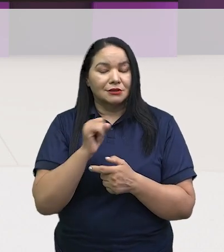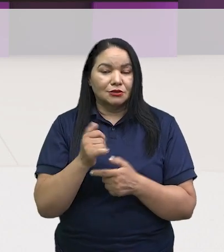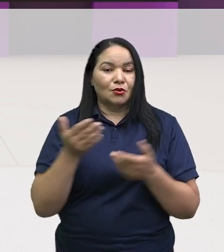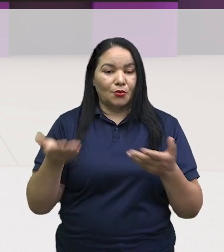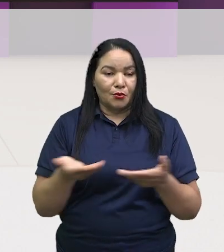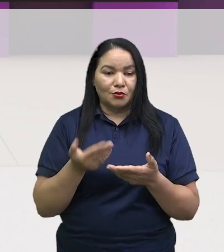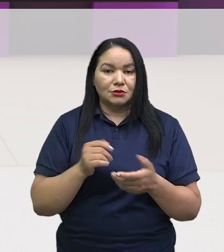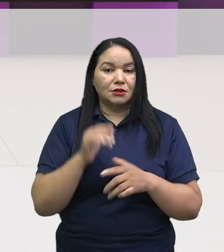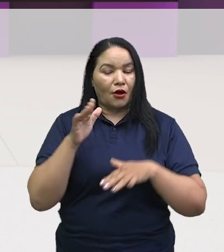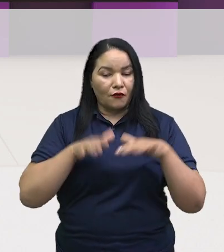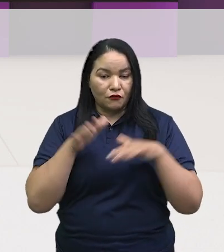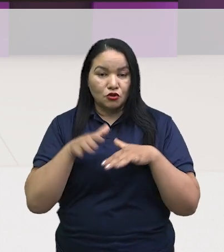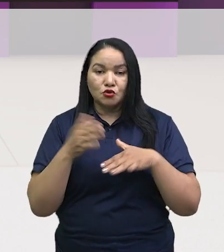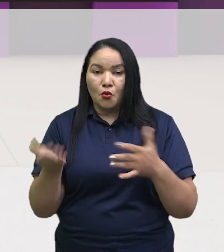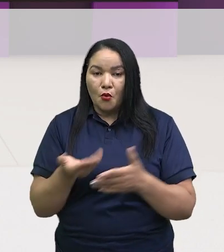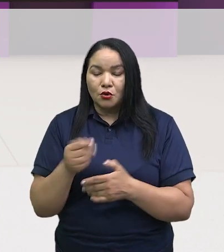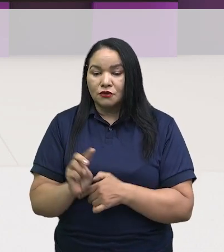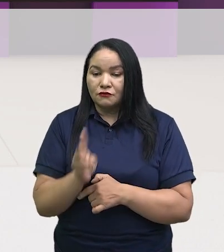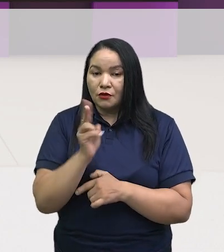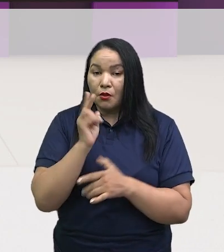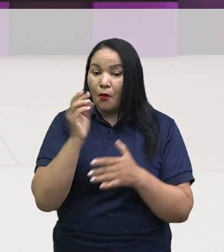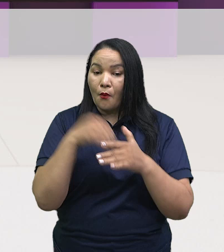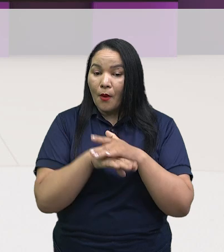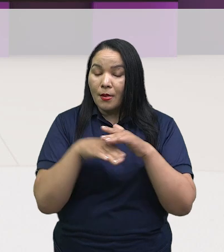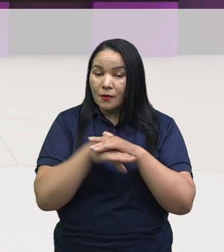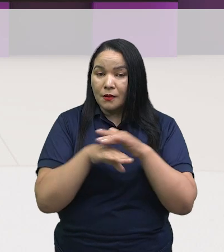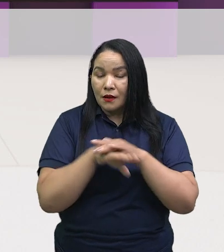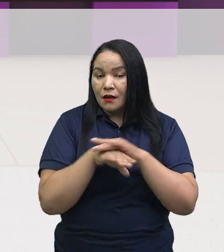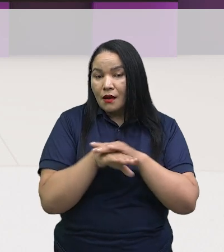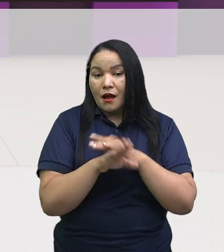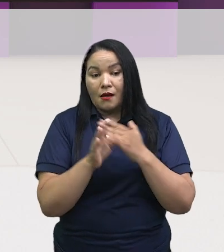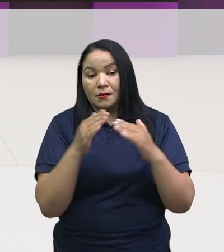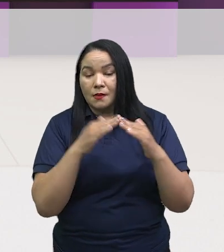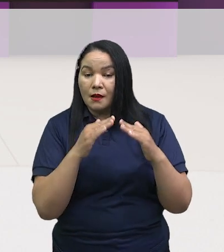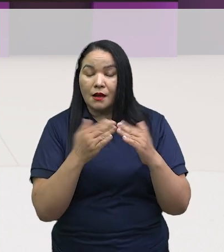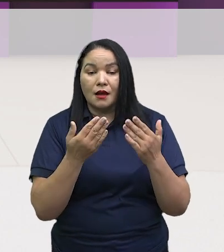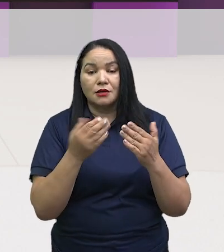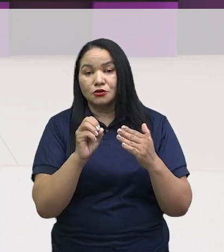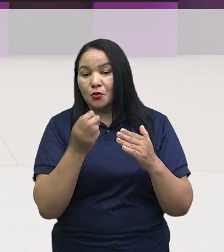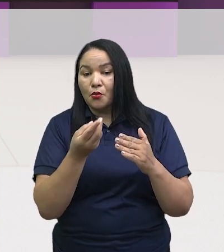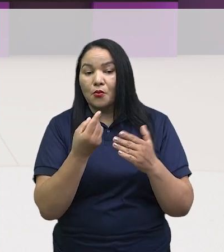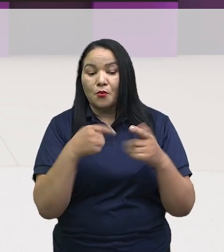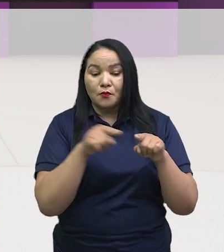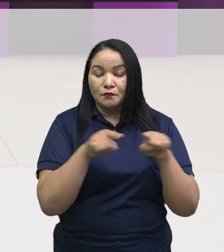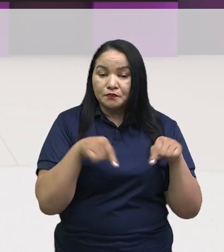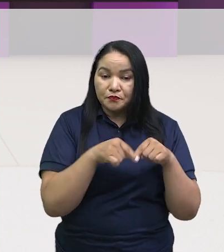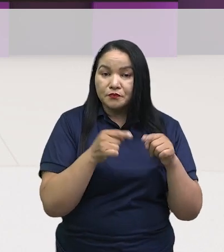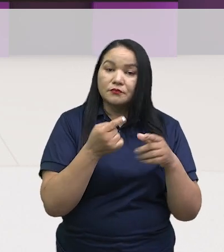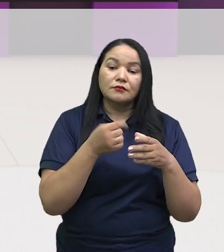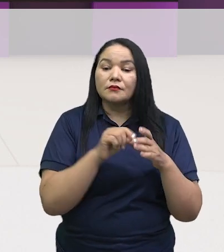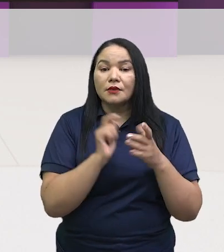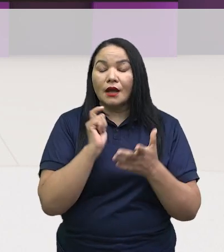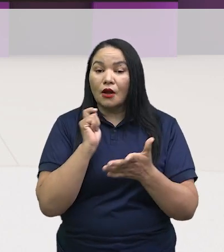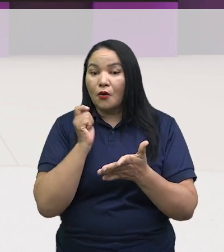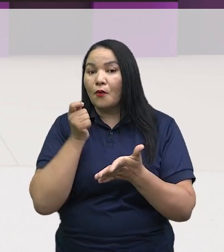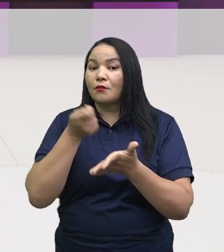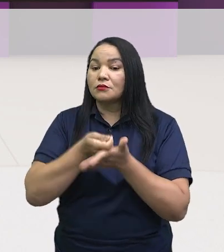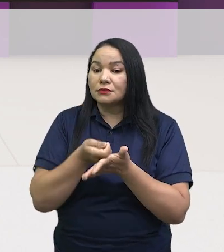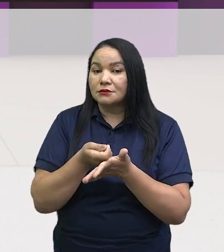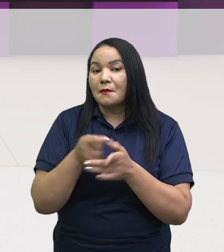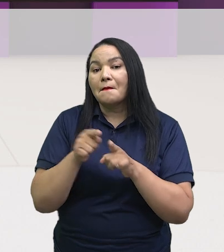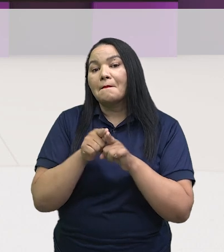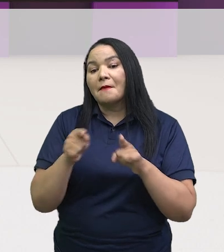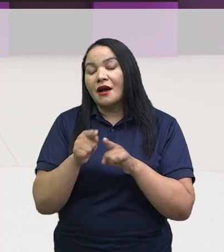hoje. Talvez hoje o valor que você tem guardado aí na sua casa, no seu cofre, dê para fazer uma compra